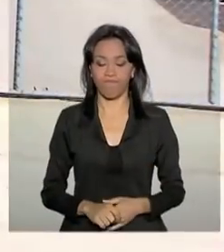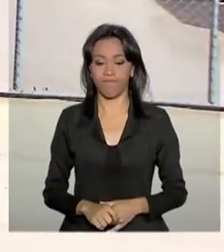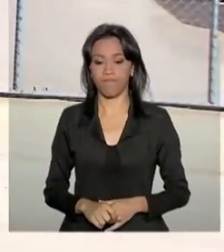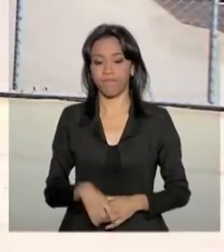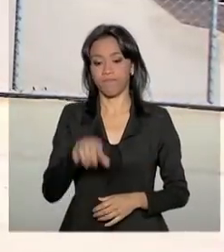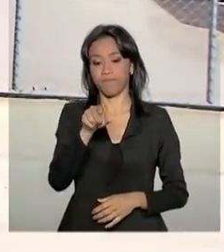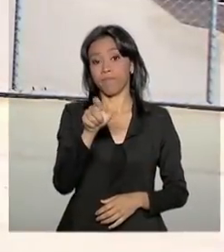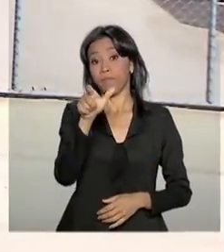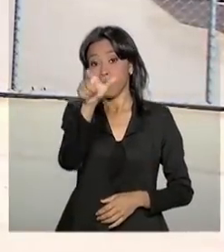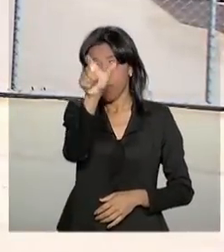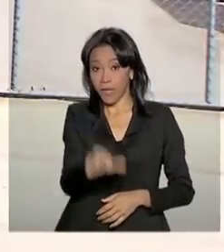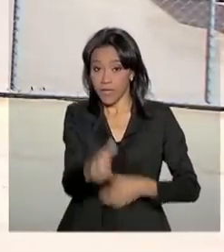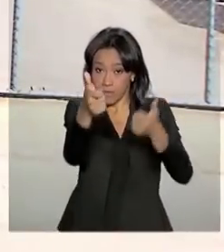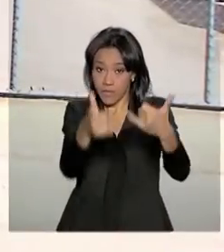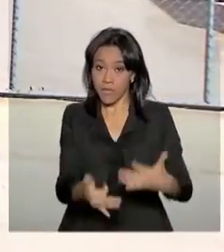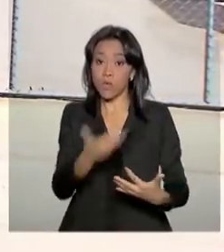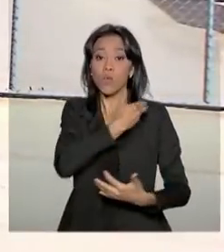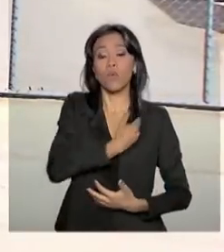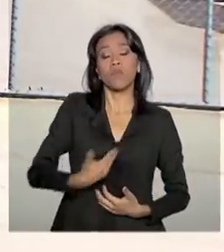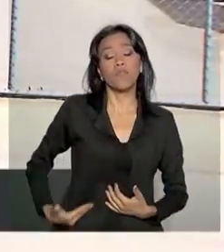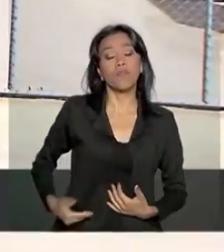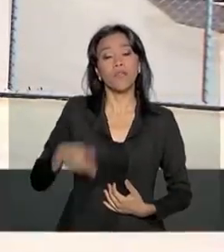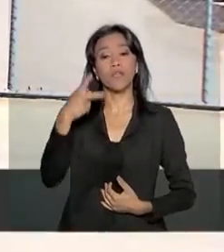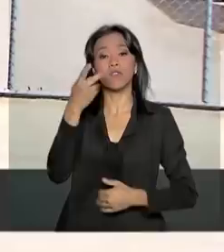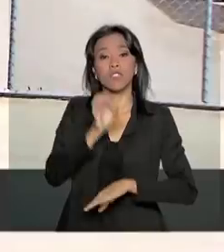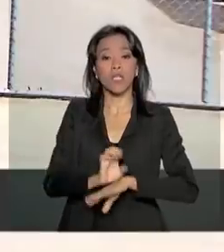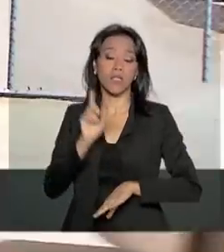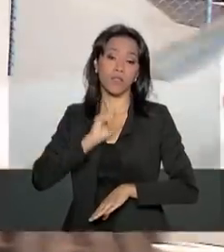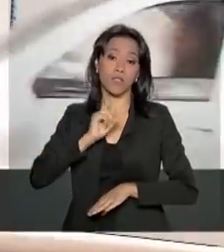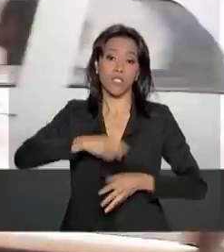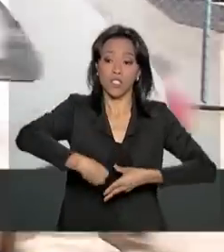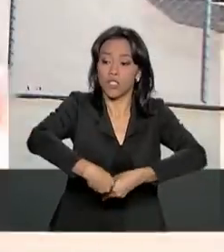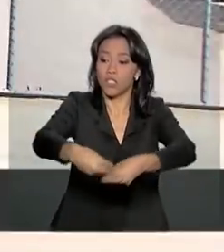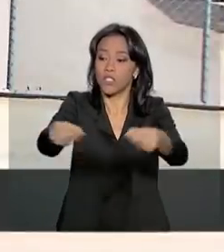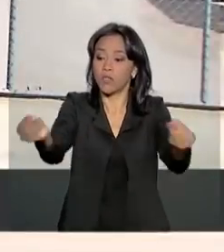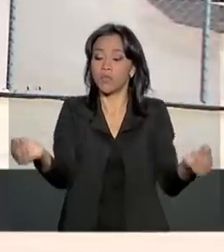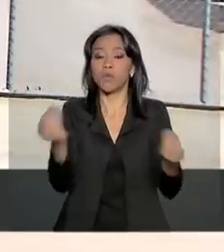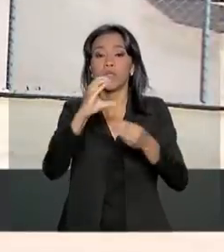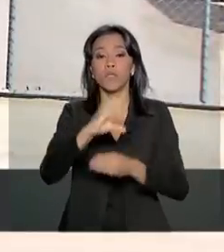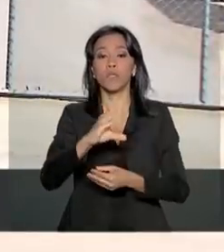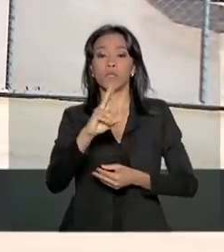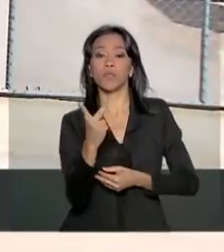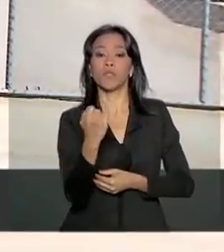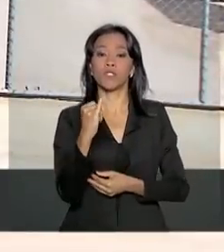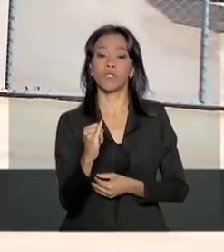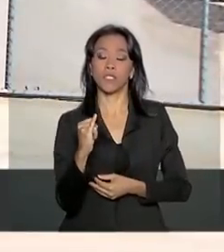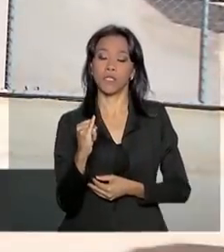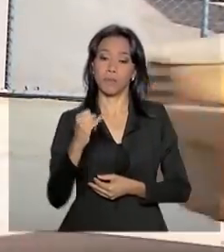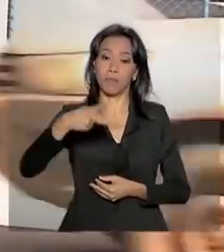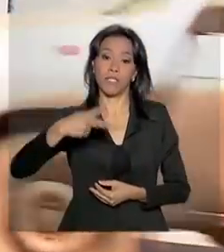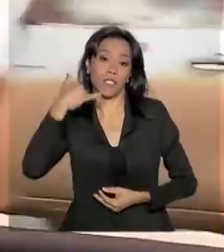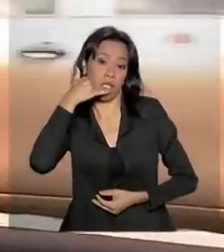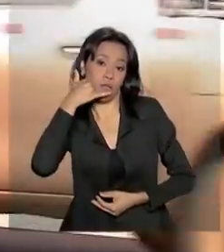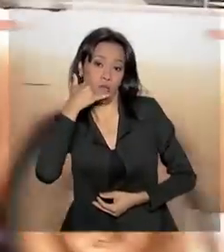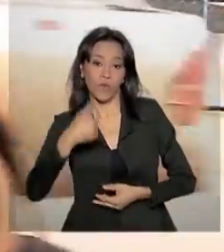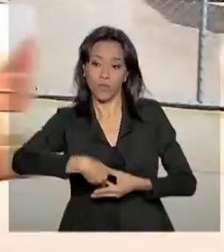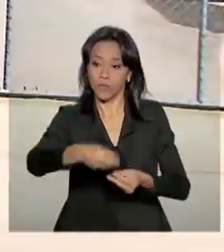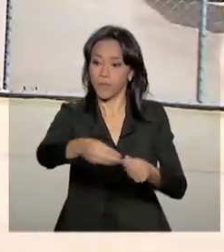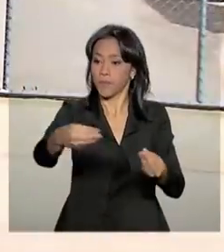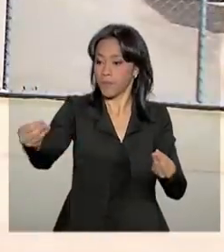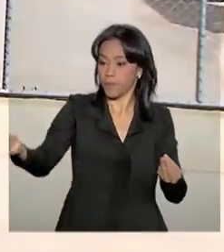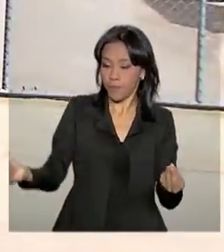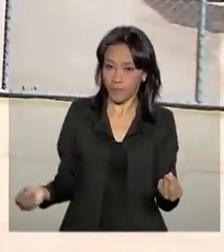O governo de Minas Gerais distribuiu 300 chips de telefone celular para as famílias com parentes desaparecidos